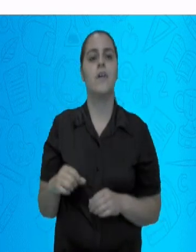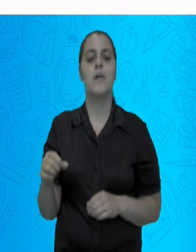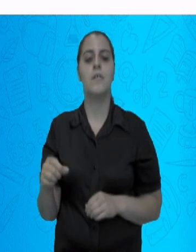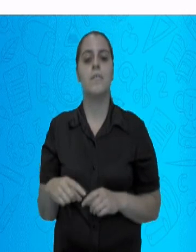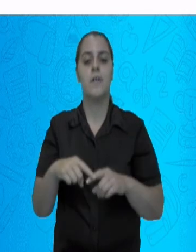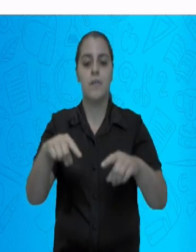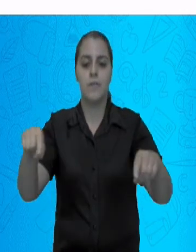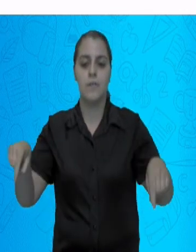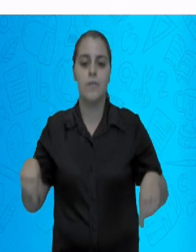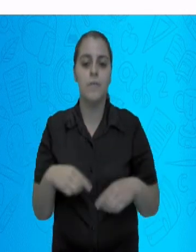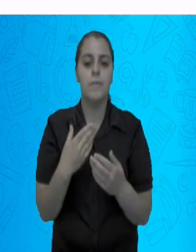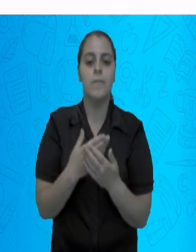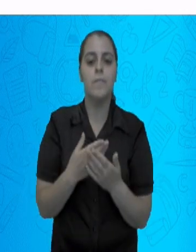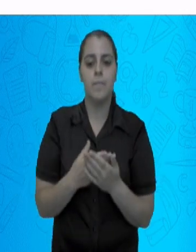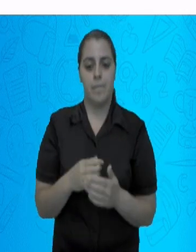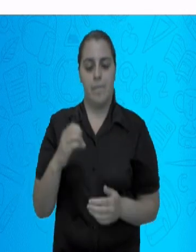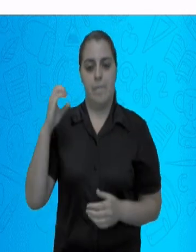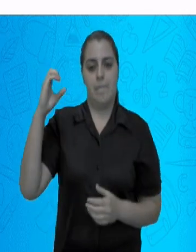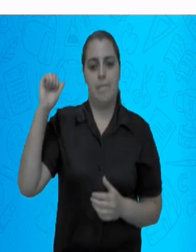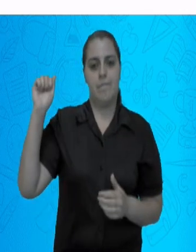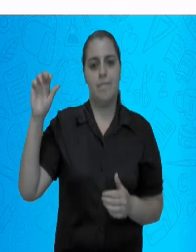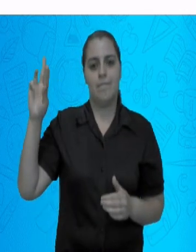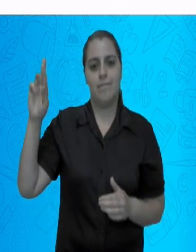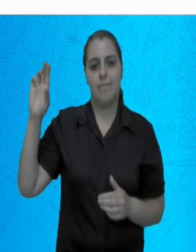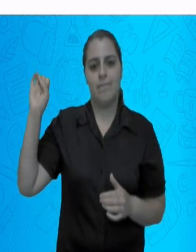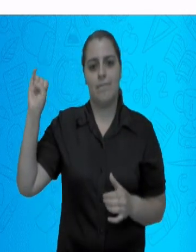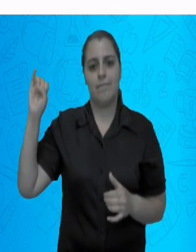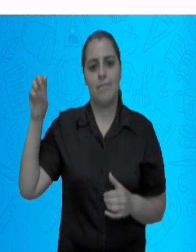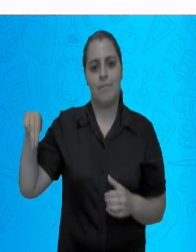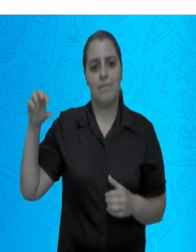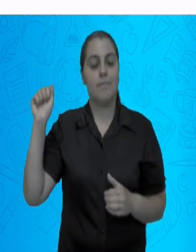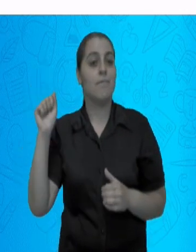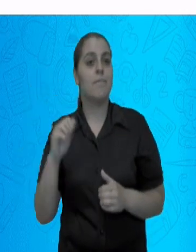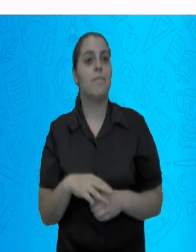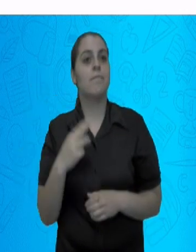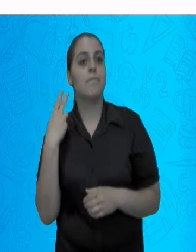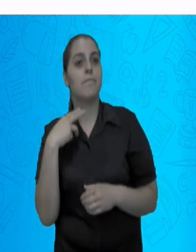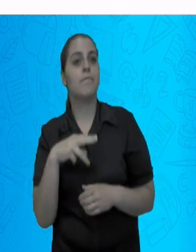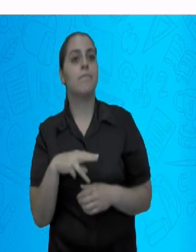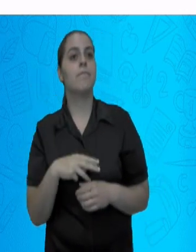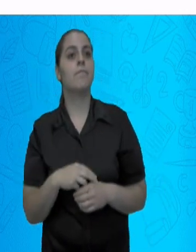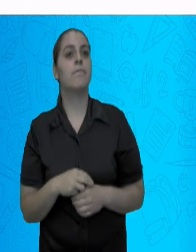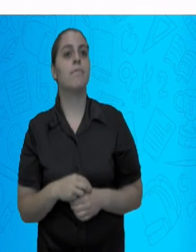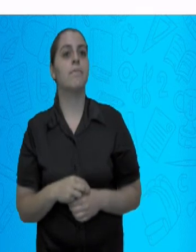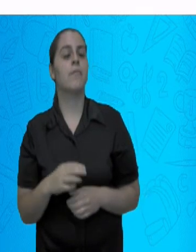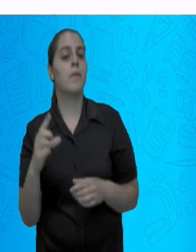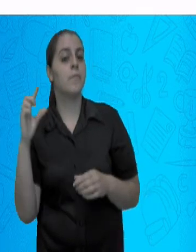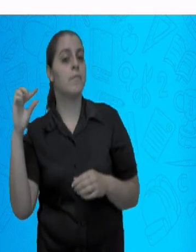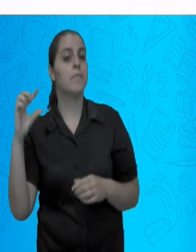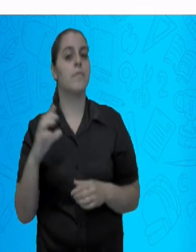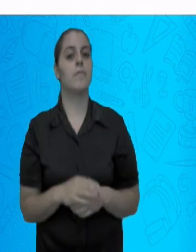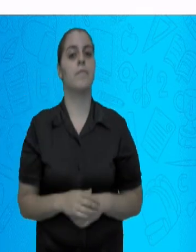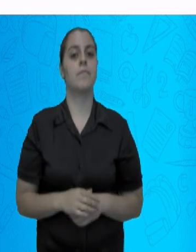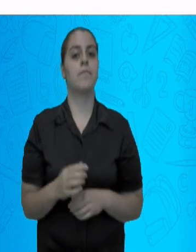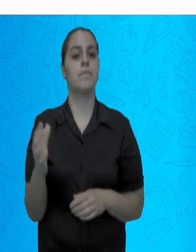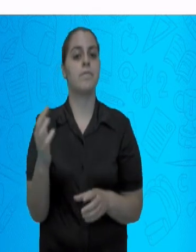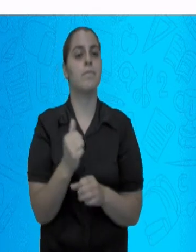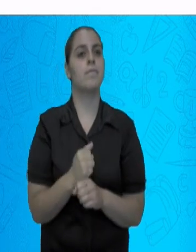da Karina. Muito bem, então foi a que alcançou menor